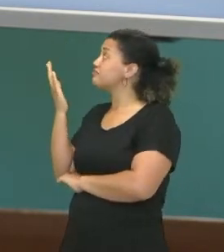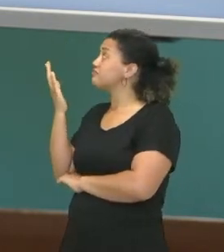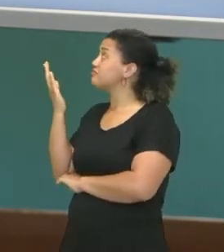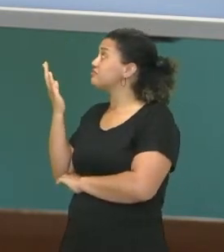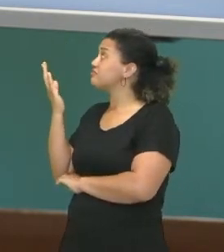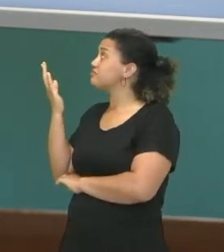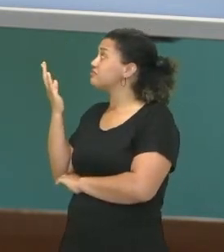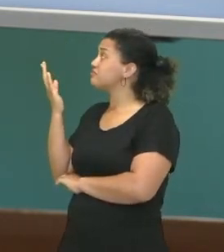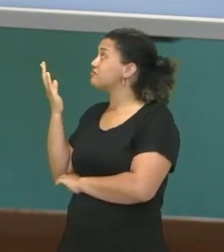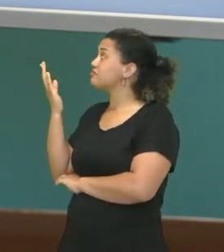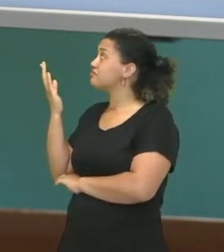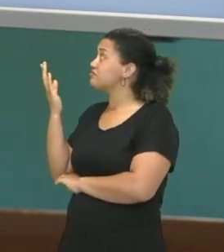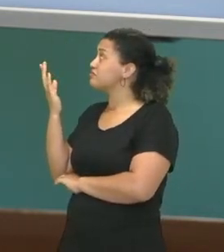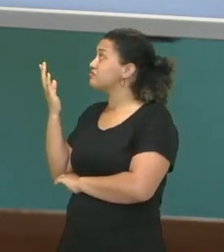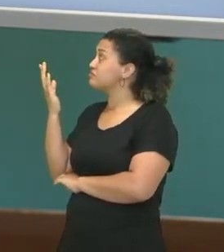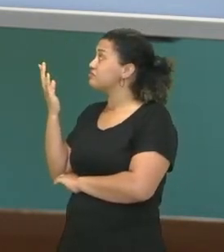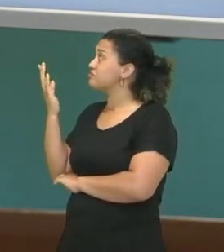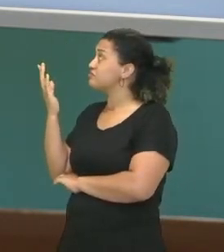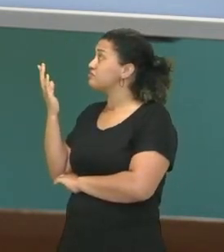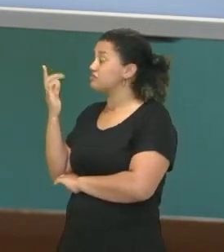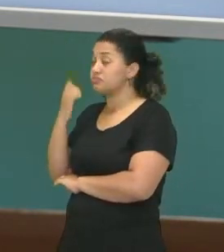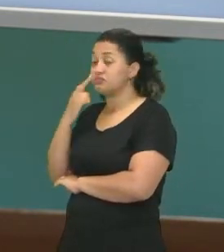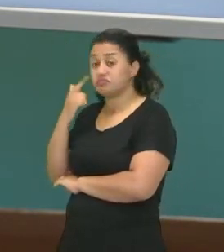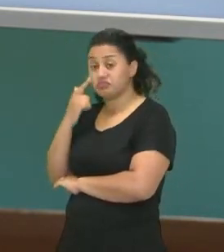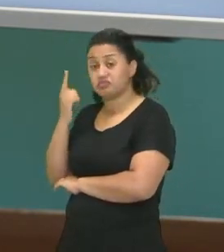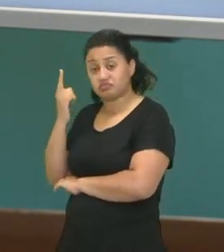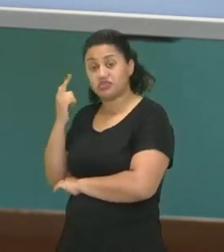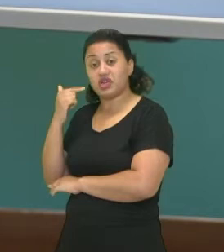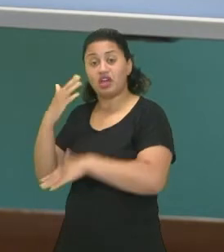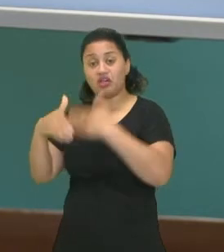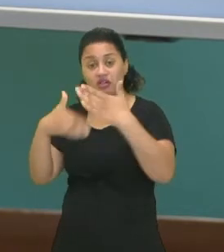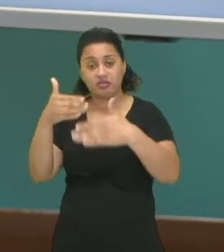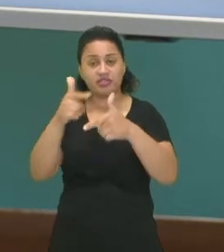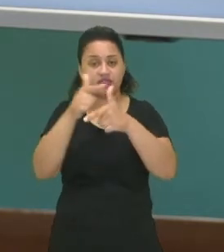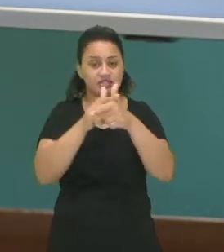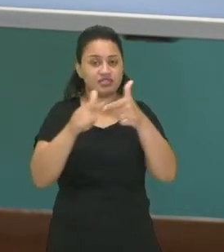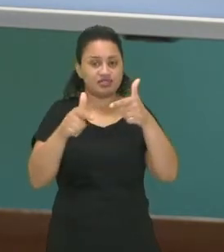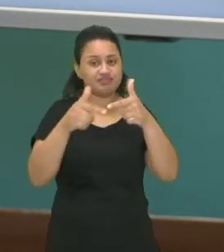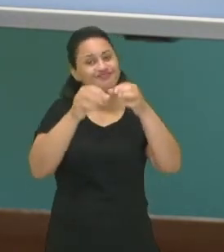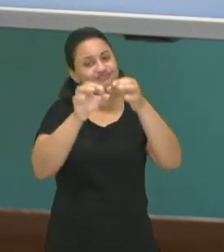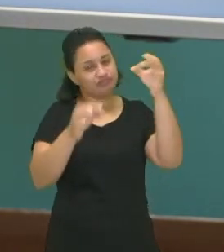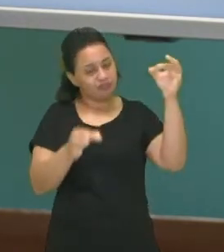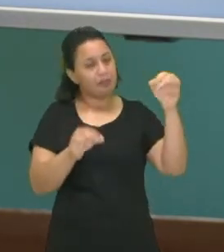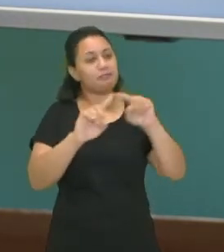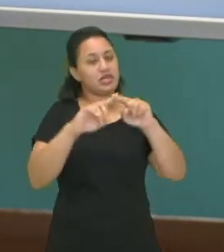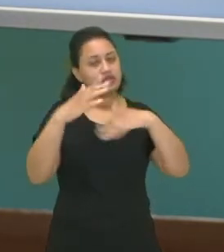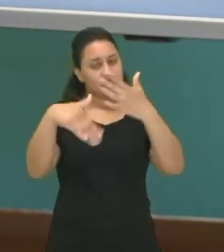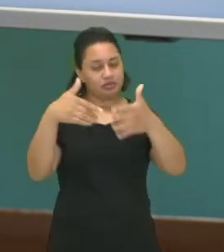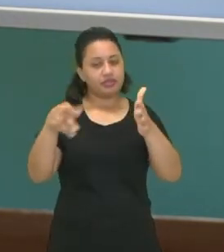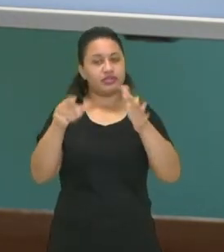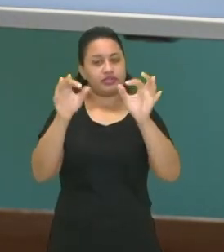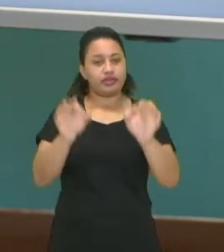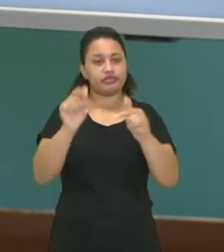esse é o processo aí que a gente utiliza, né? Processo longo da divisão, tá bom? Beleza? Ah, então tá joia.